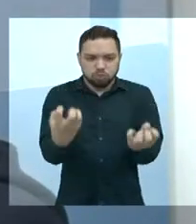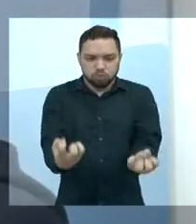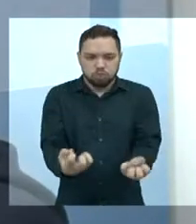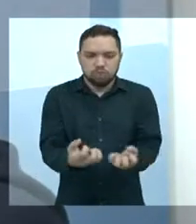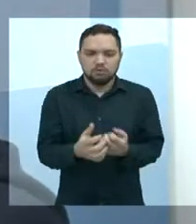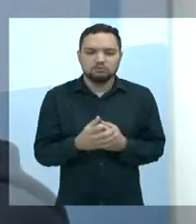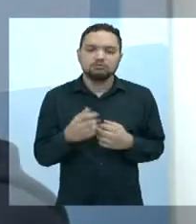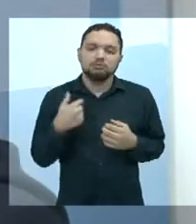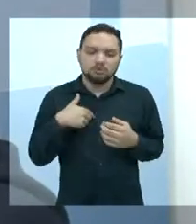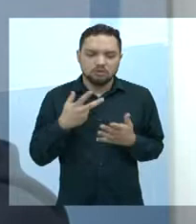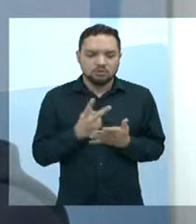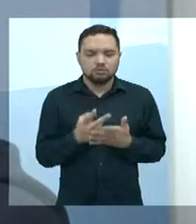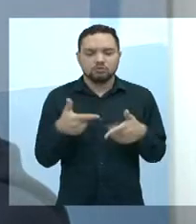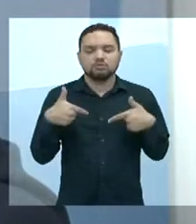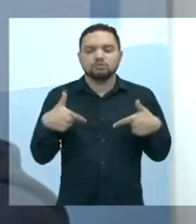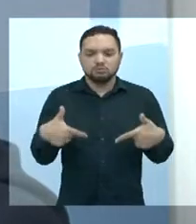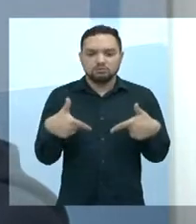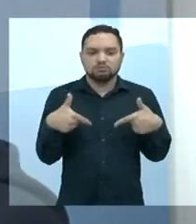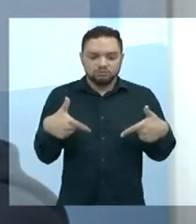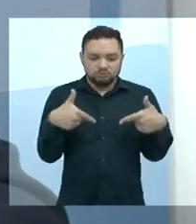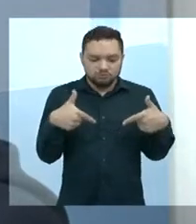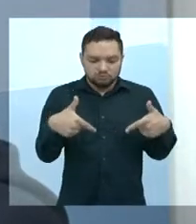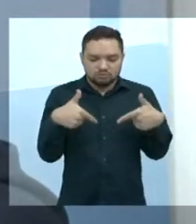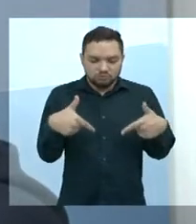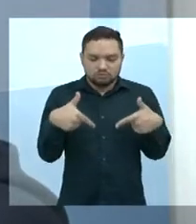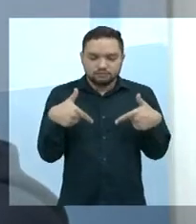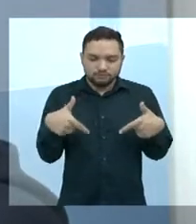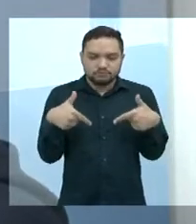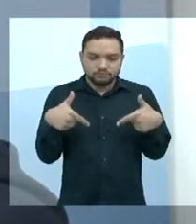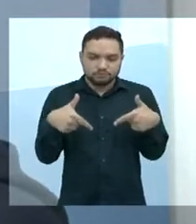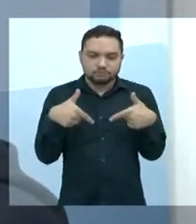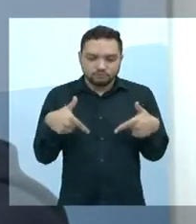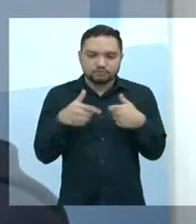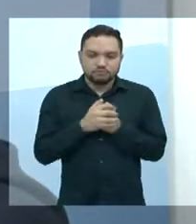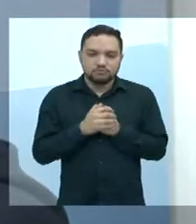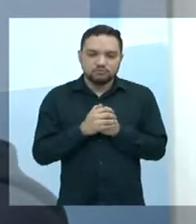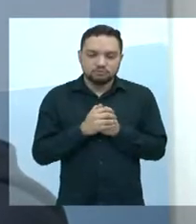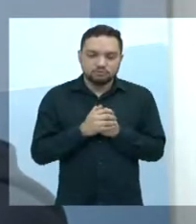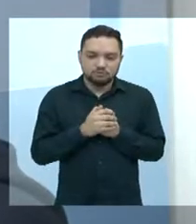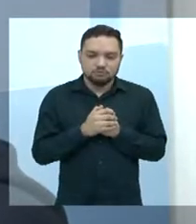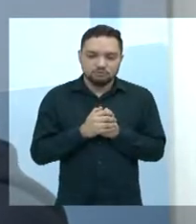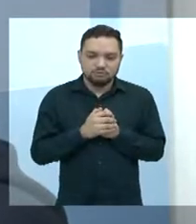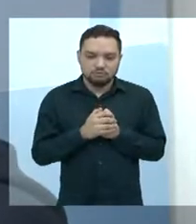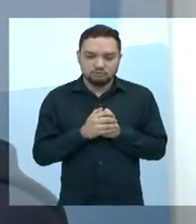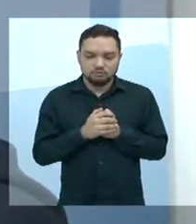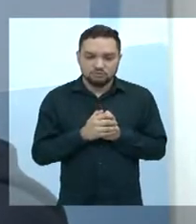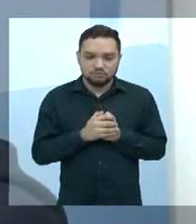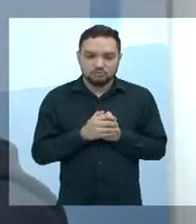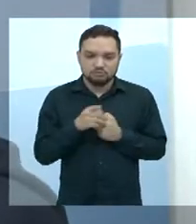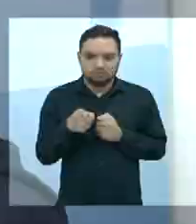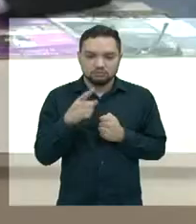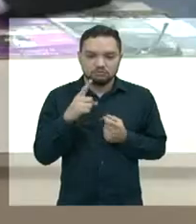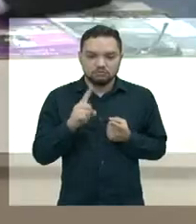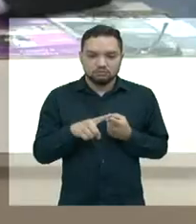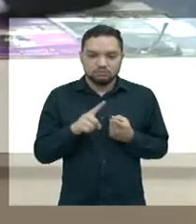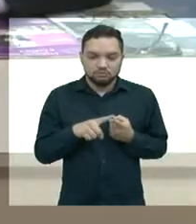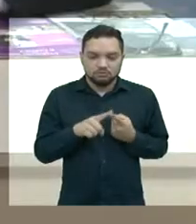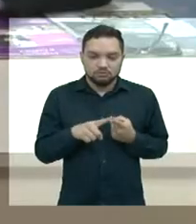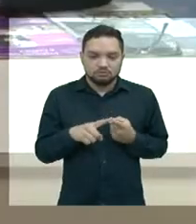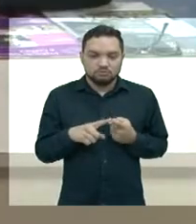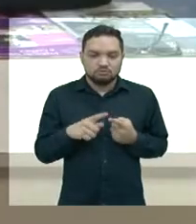a gente possa combater essa ação dessa trepadeira nas carnaubeiras. O senhor também tem